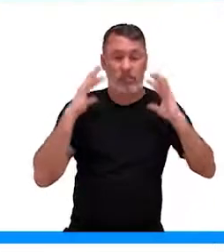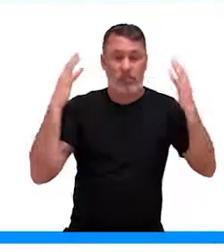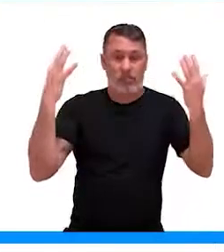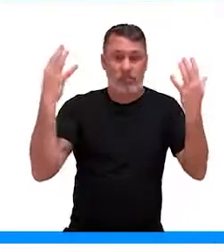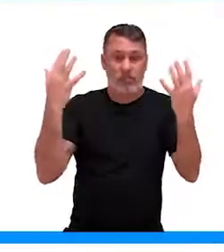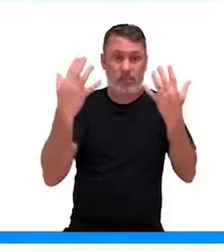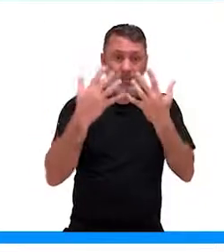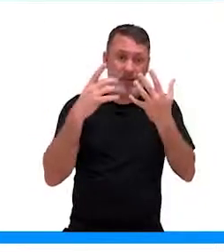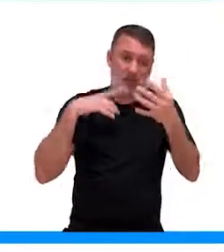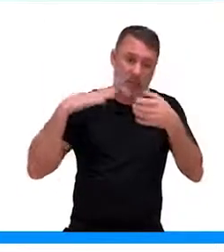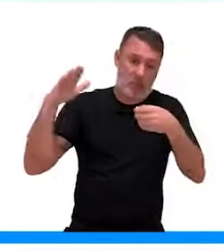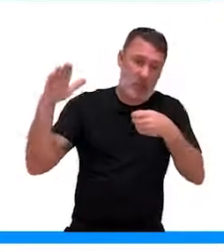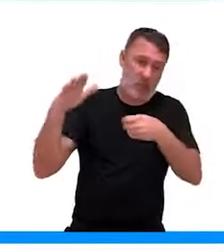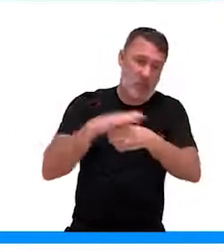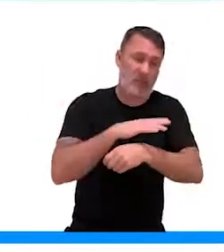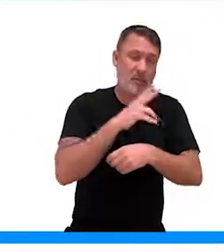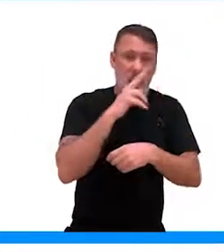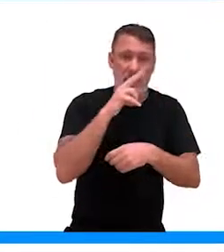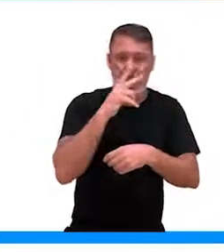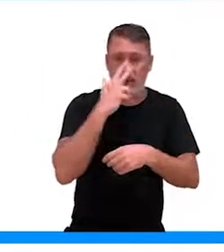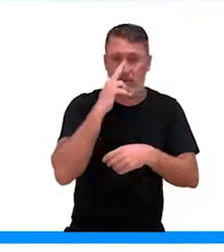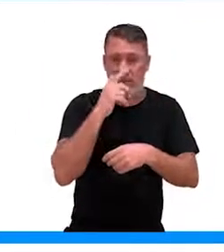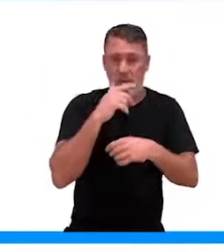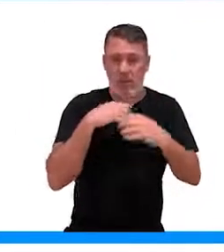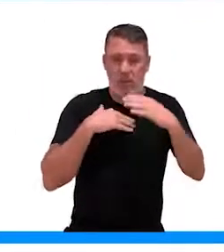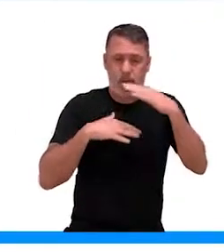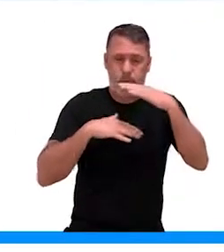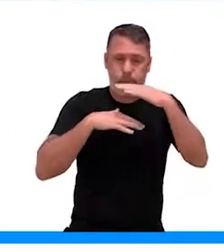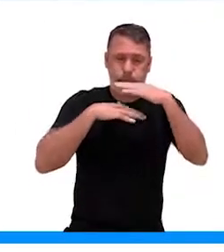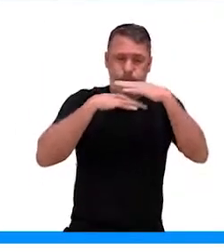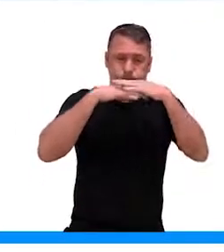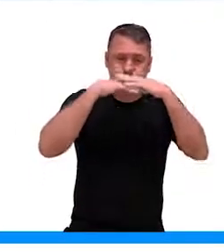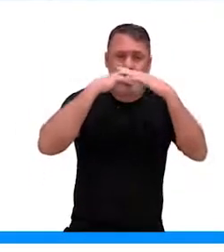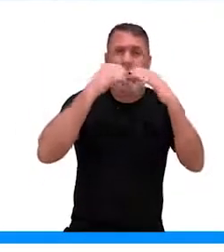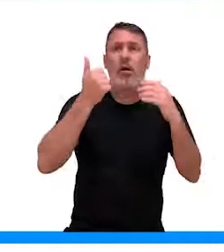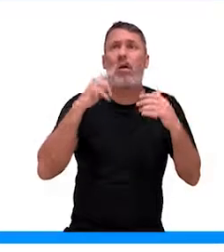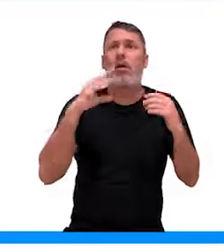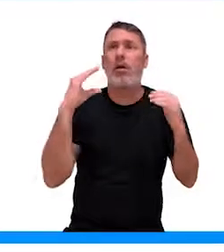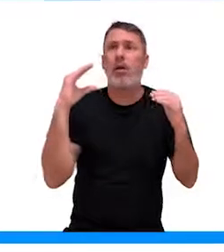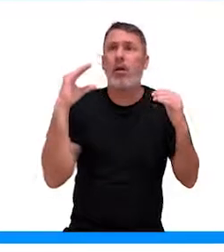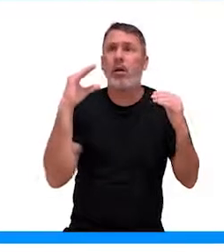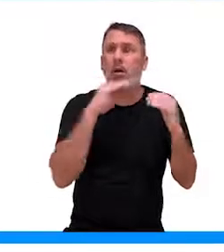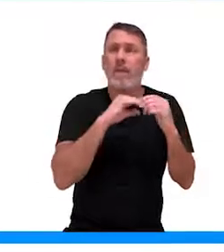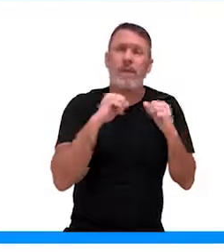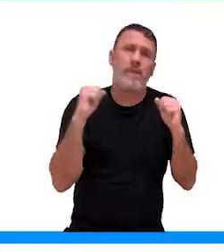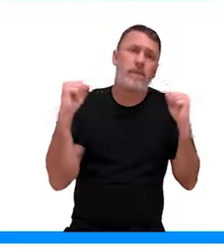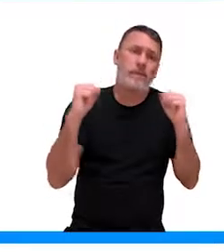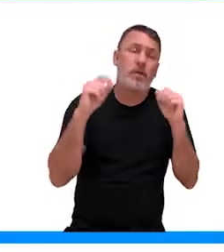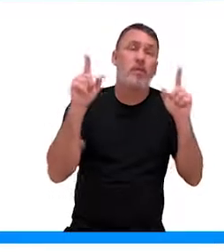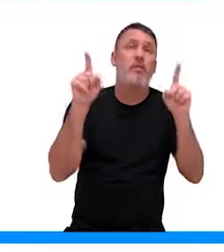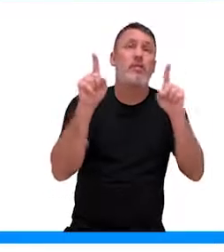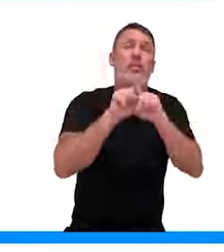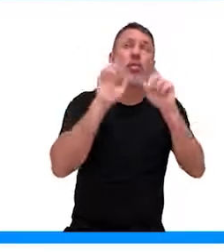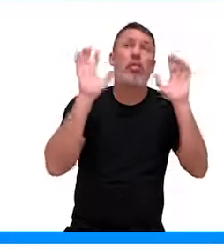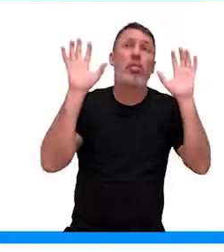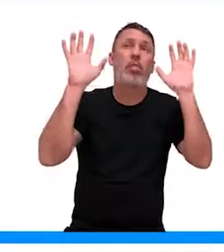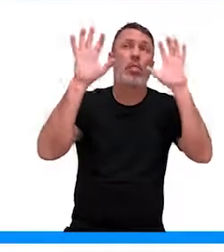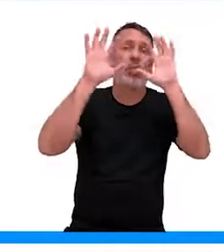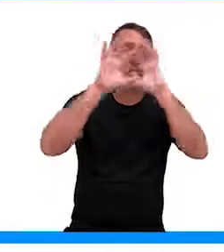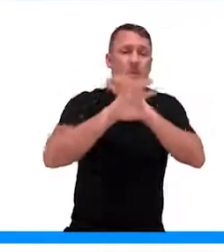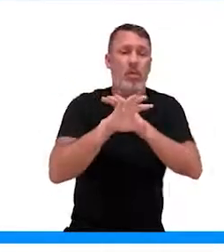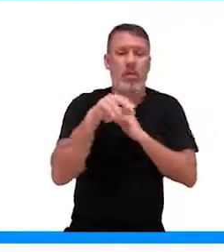atmosférico, ou seja, a partir do aumento da umidade relativa do ar, formação de nebulosidade e,